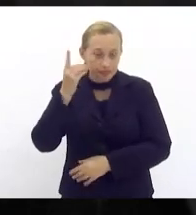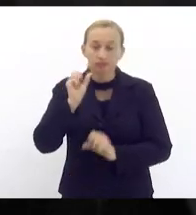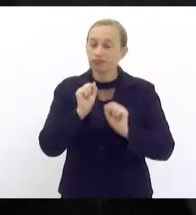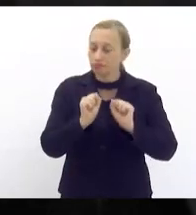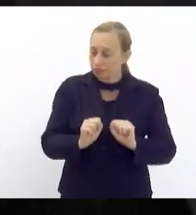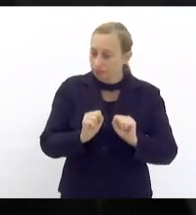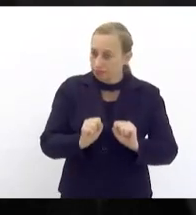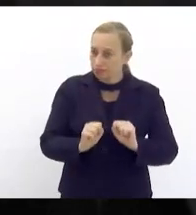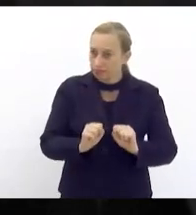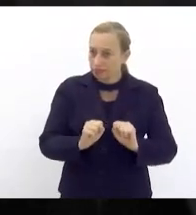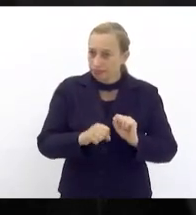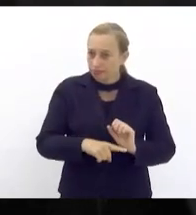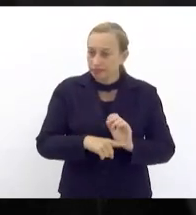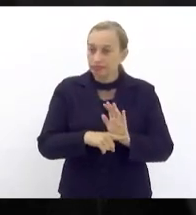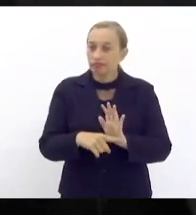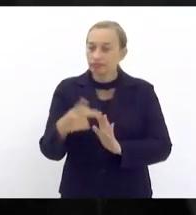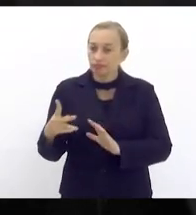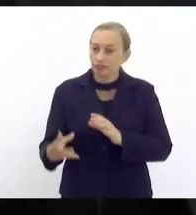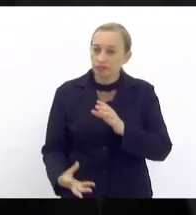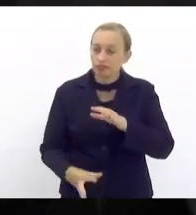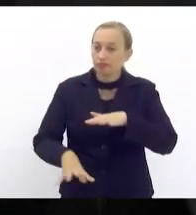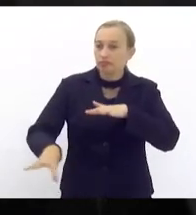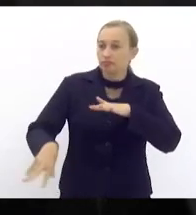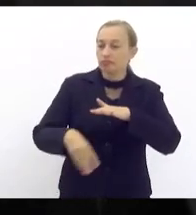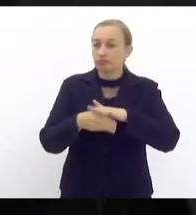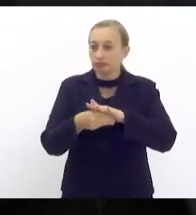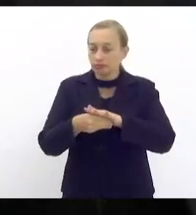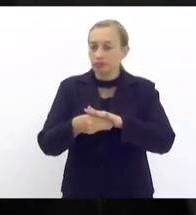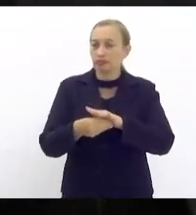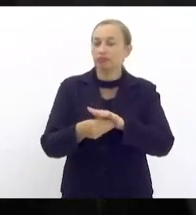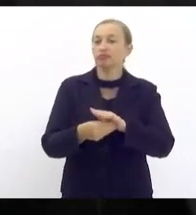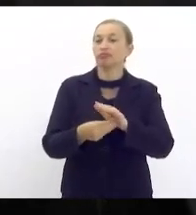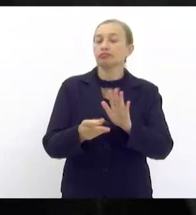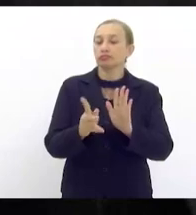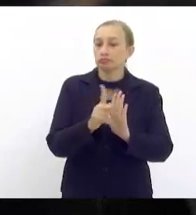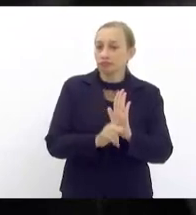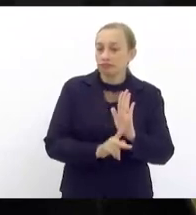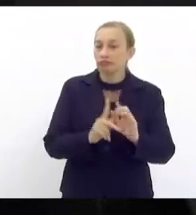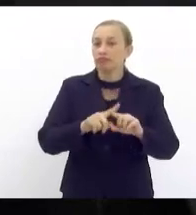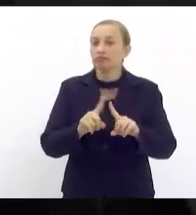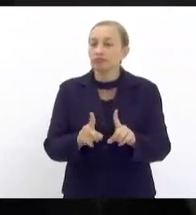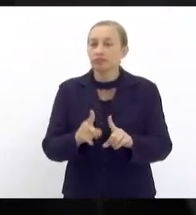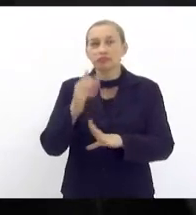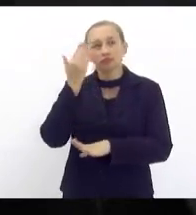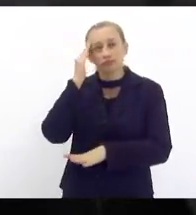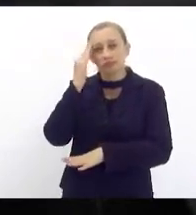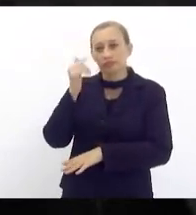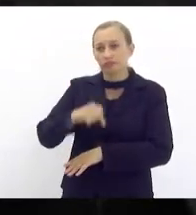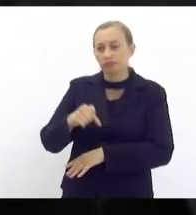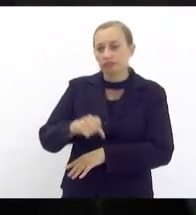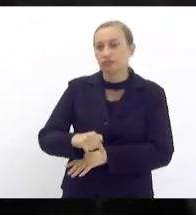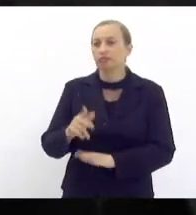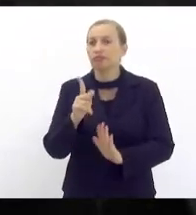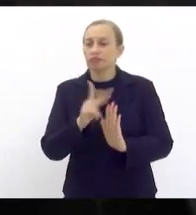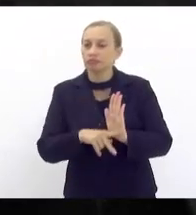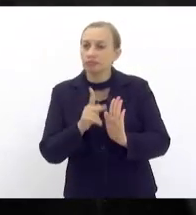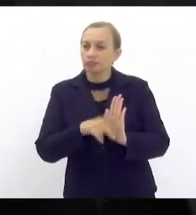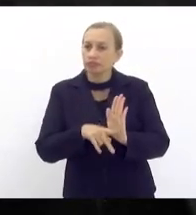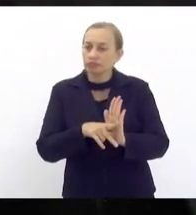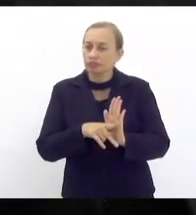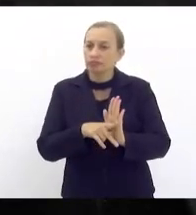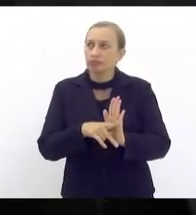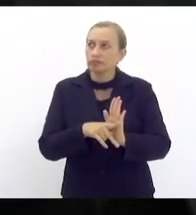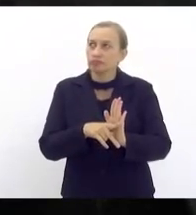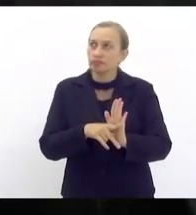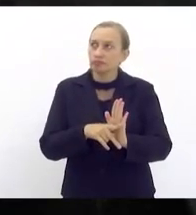pode trazer com as suas emendas o enriquecimento para o projeto mas que houve o entendimento aqui que o projeto transmite e